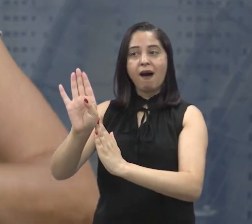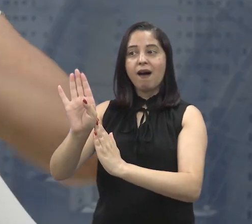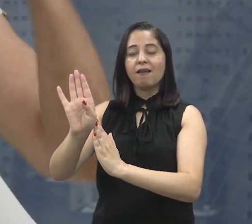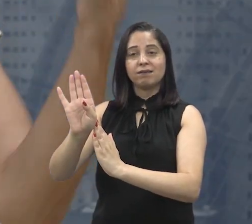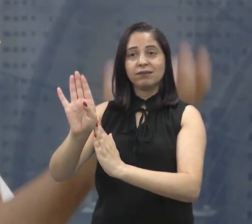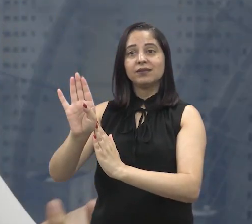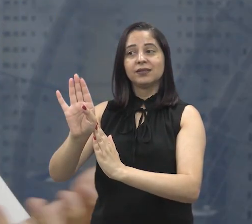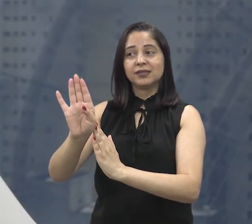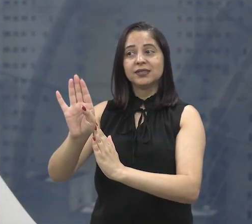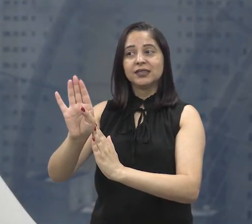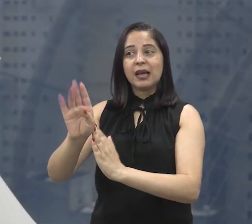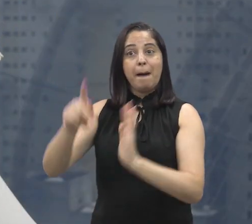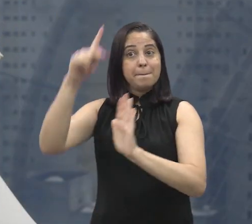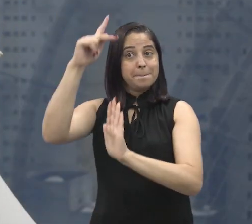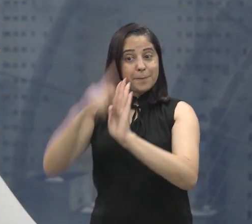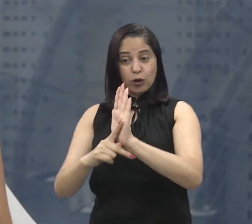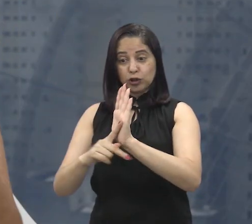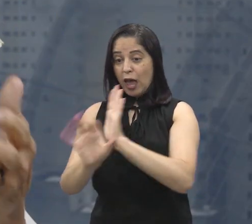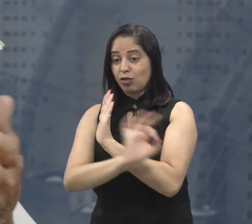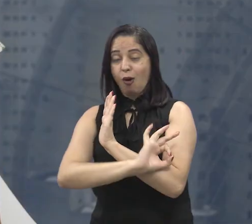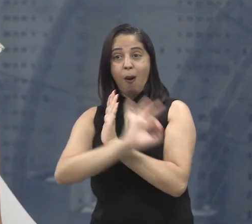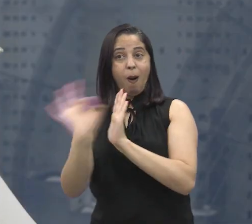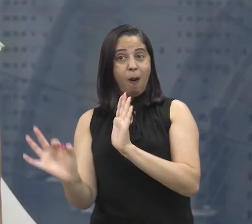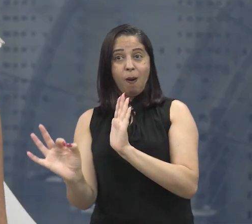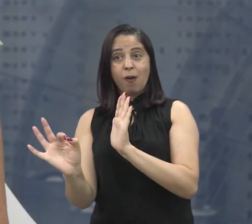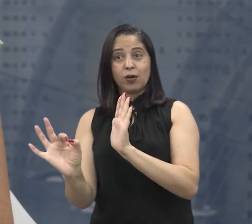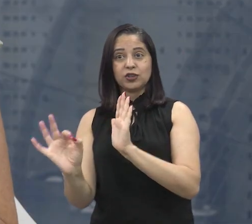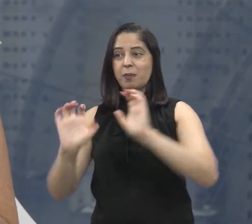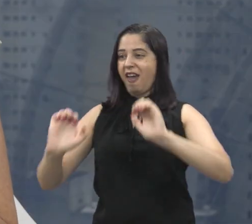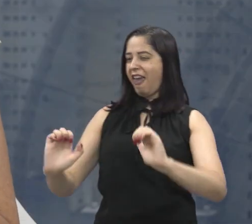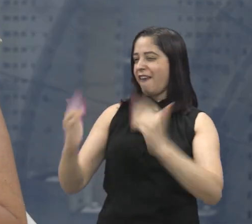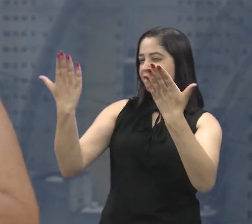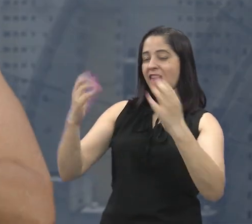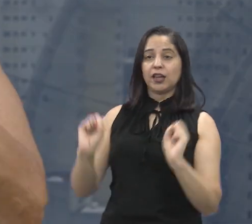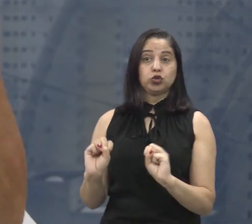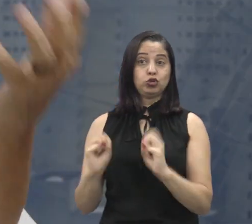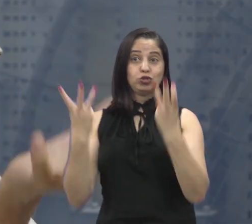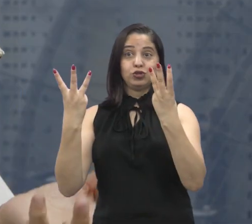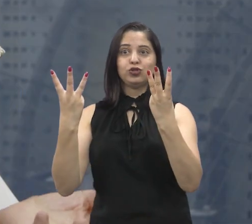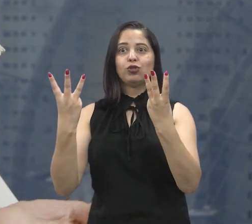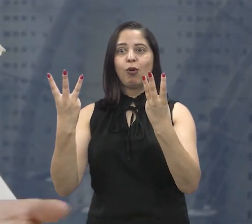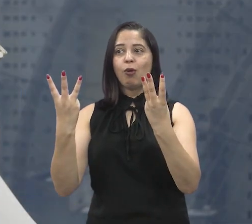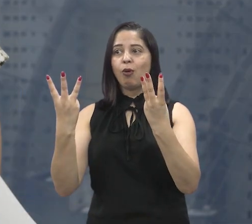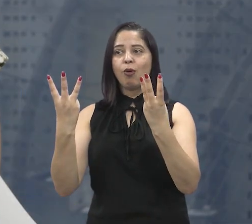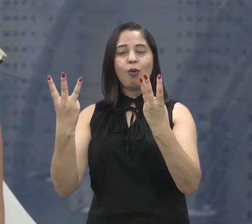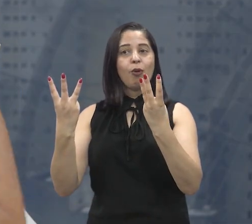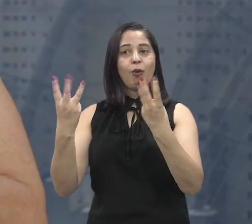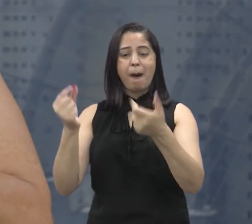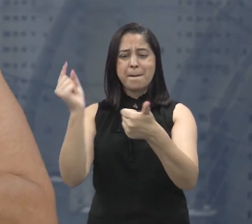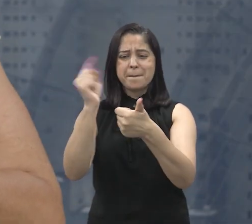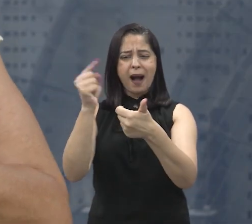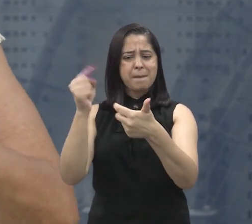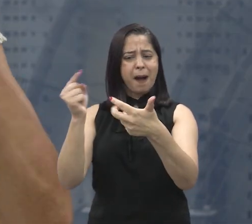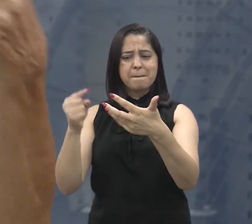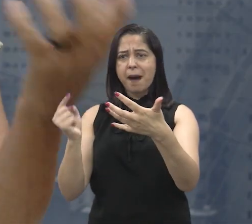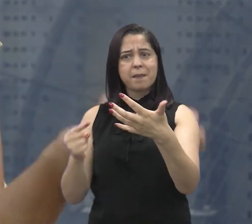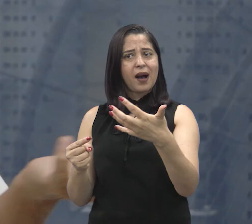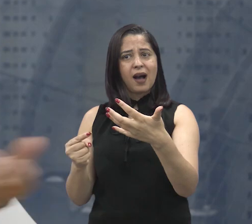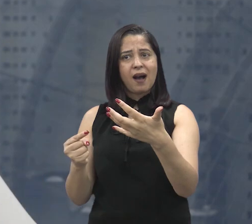é mais avanço na educação, na cultura. Nós temos acesso a bons projetos,